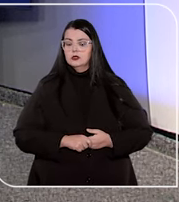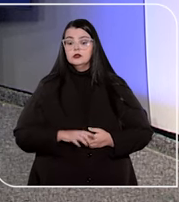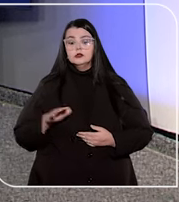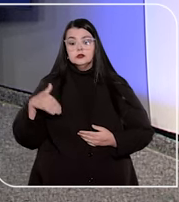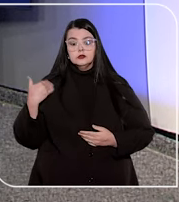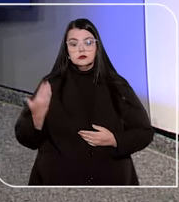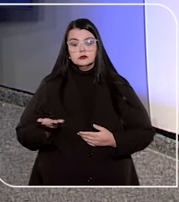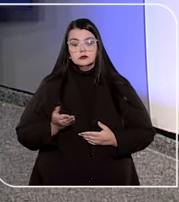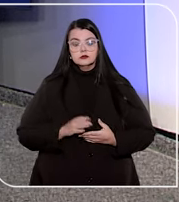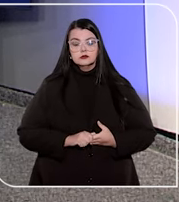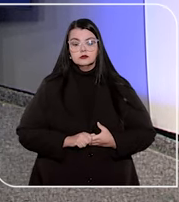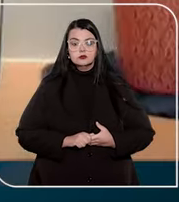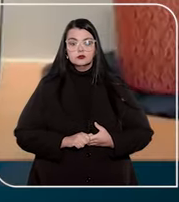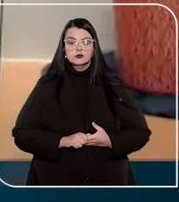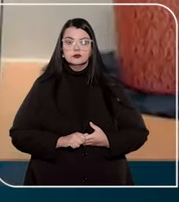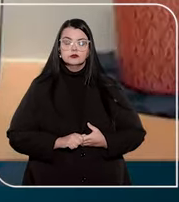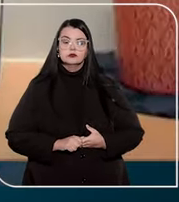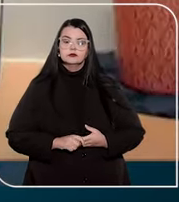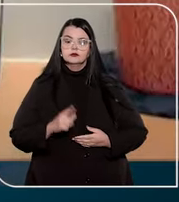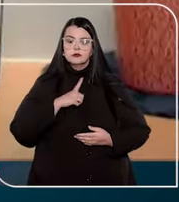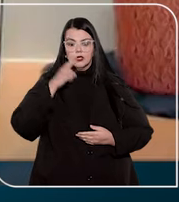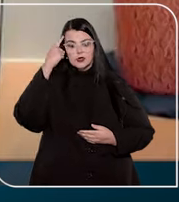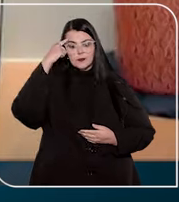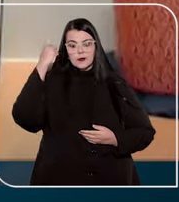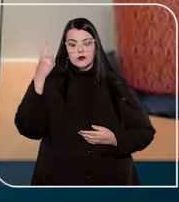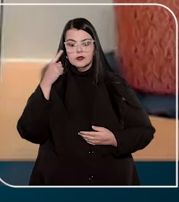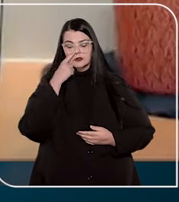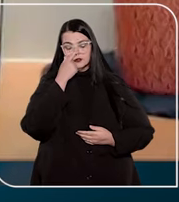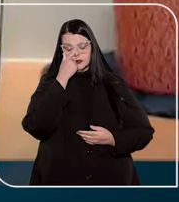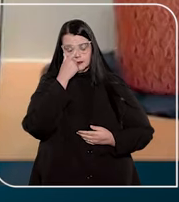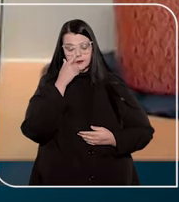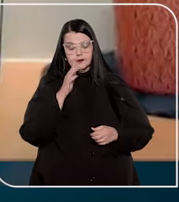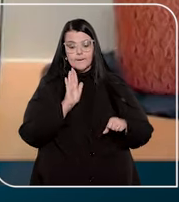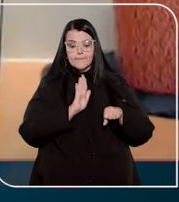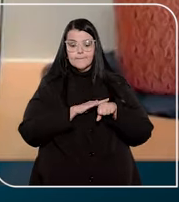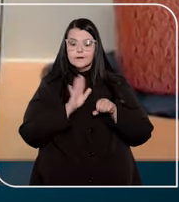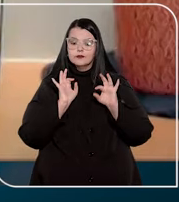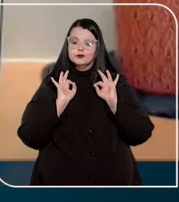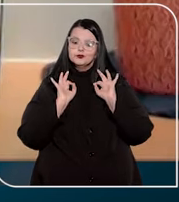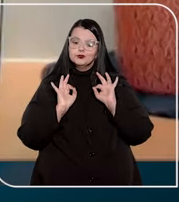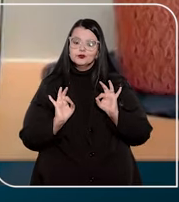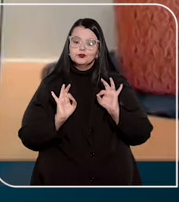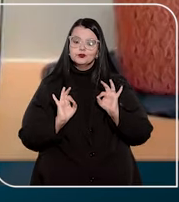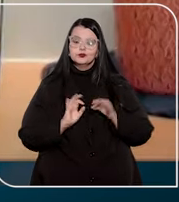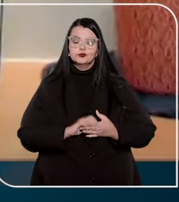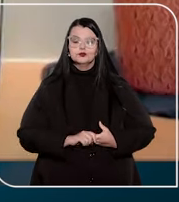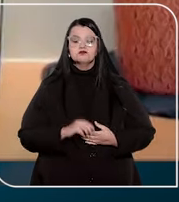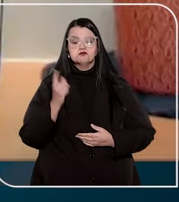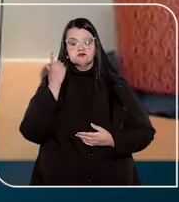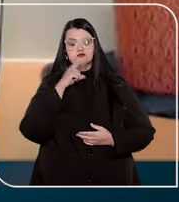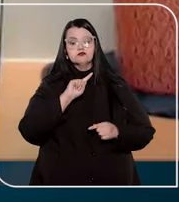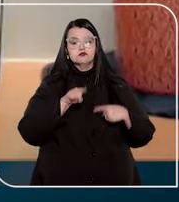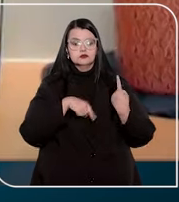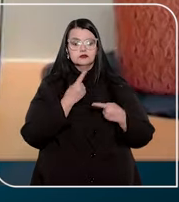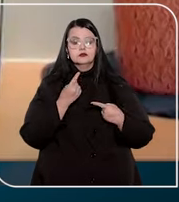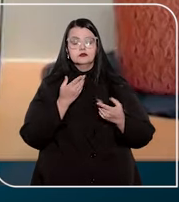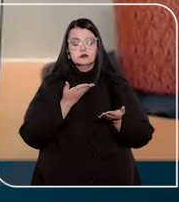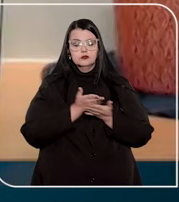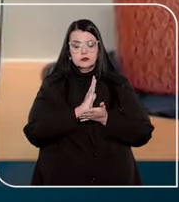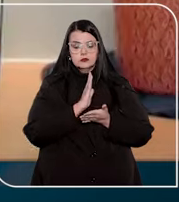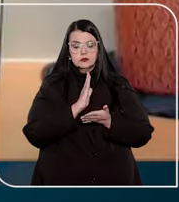Fátima, isso é aqui uma daquelas hipóteses que a gente mais verifica de insucesso do recurso